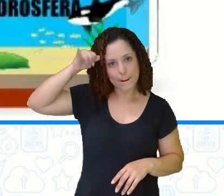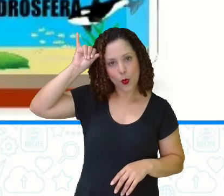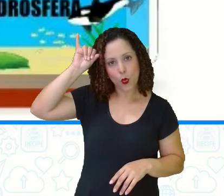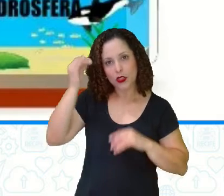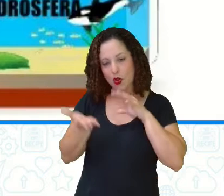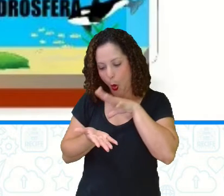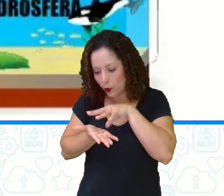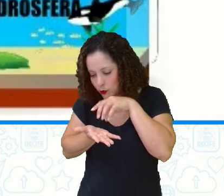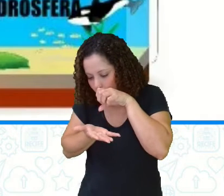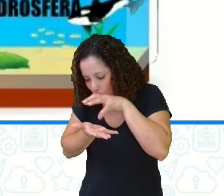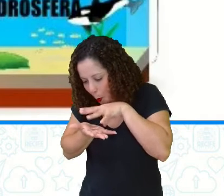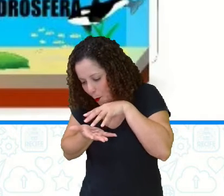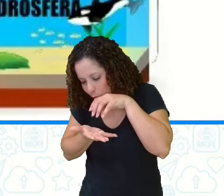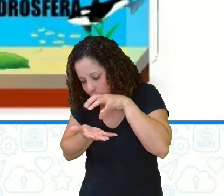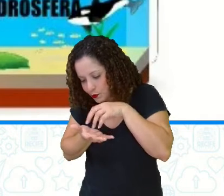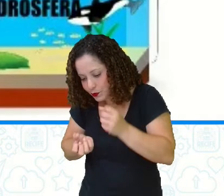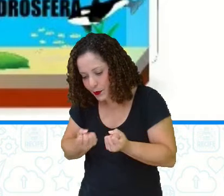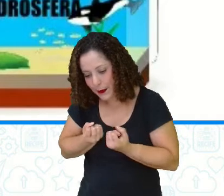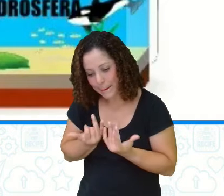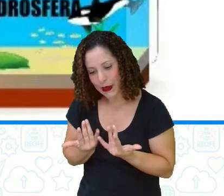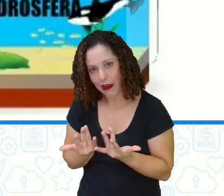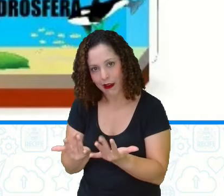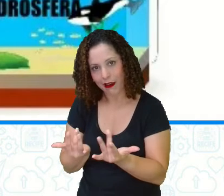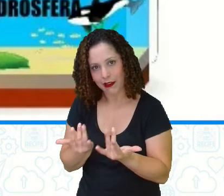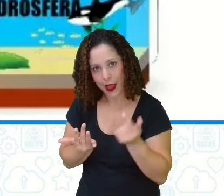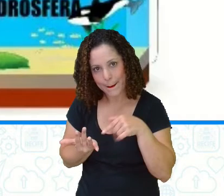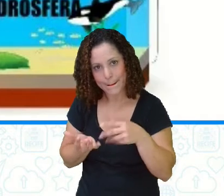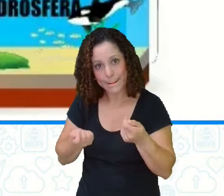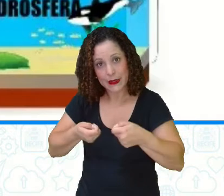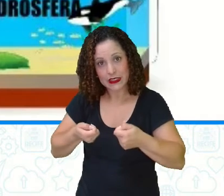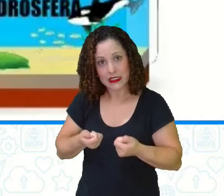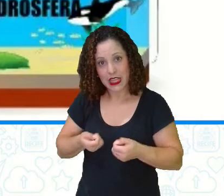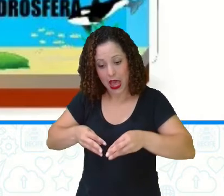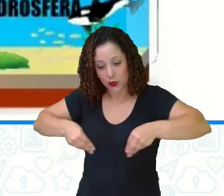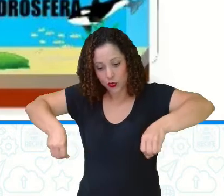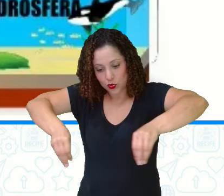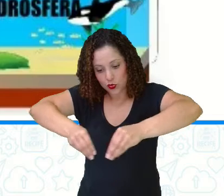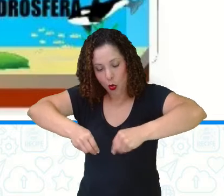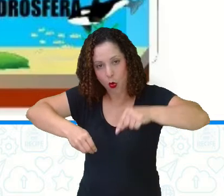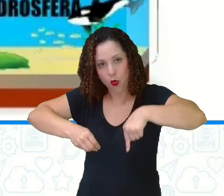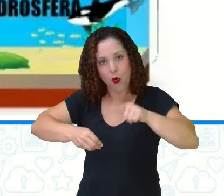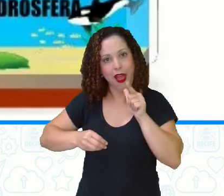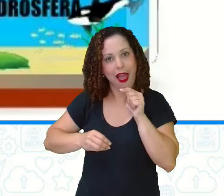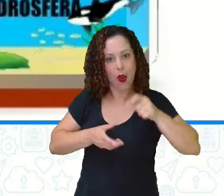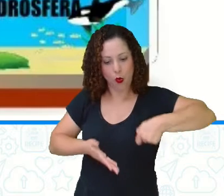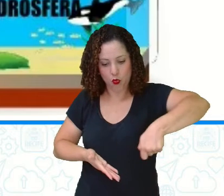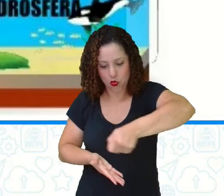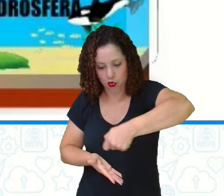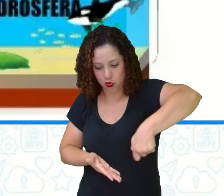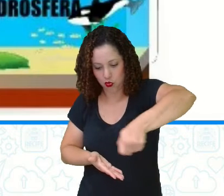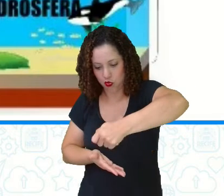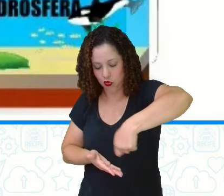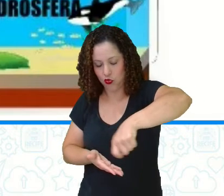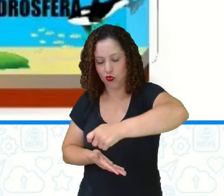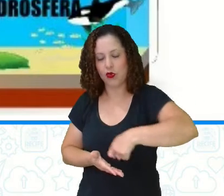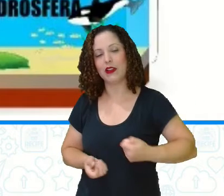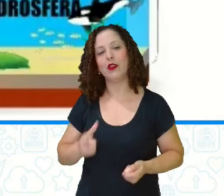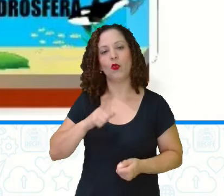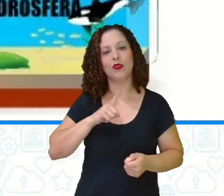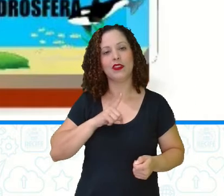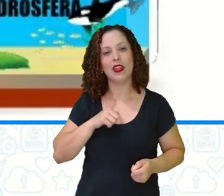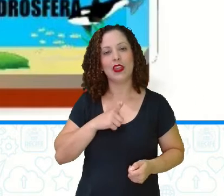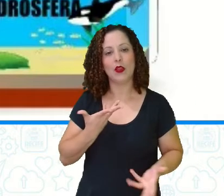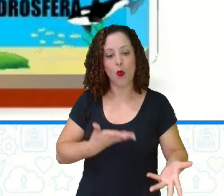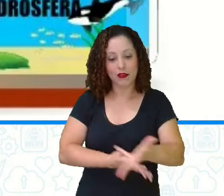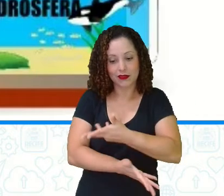uma planta, essa planta ela precisa do solo. O solo precisa ser irrigado, ele precisa ter água. Então, a gente percebe que há uma relação